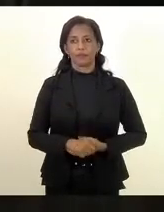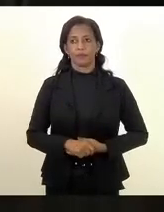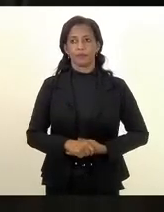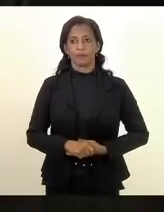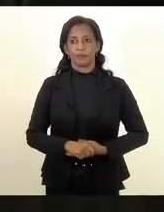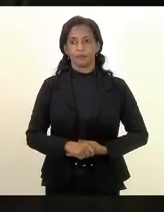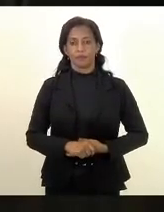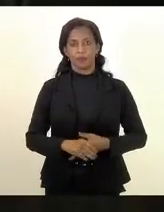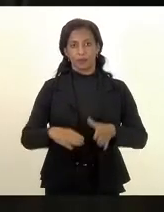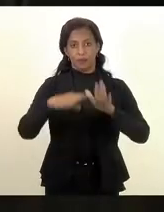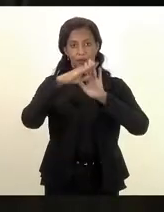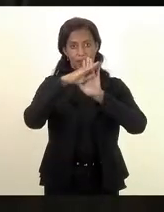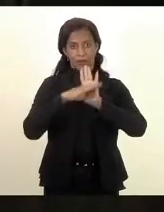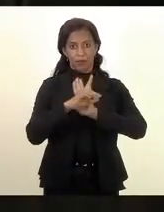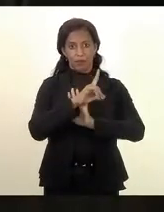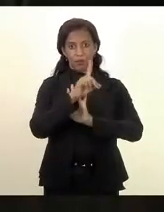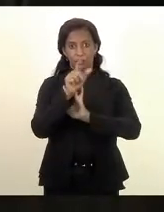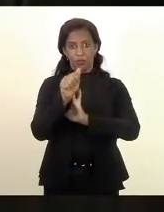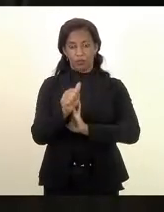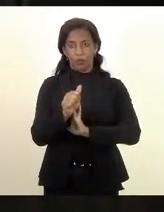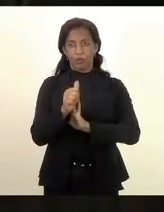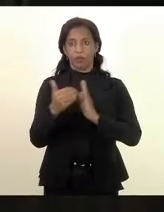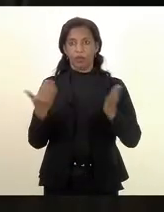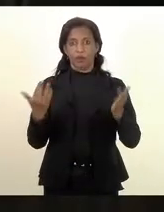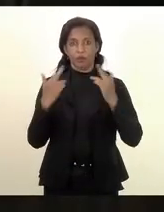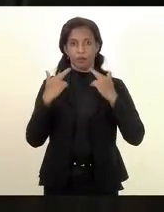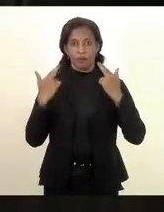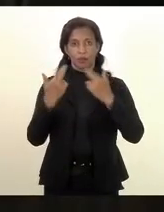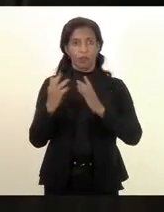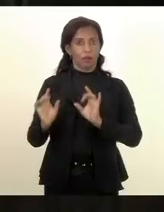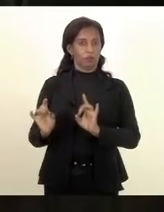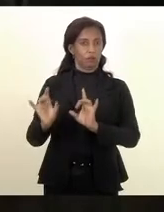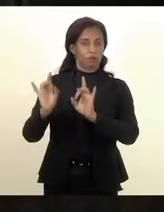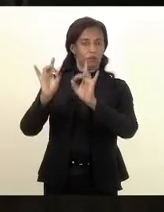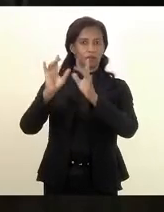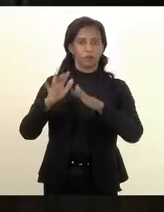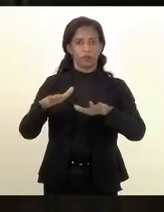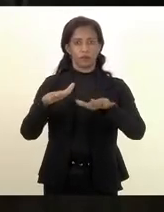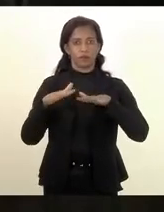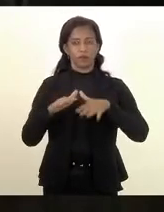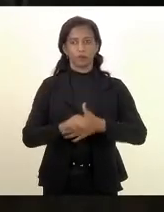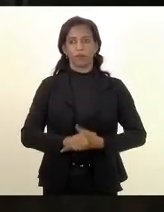na hora do dia passa-se a sessão extraordinária